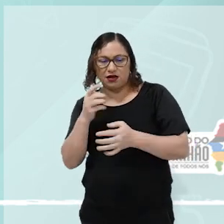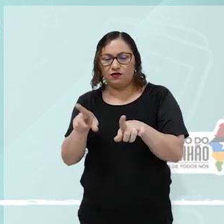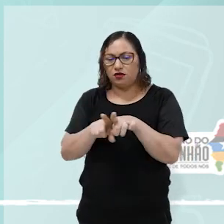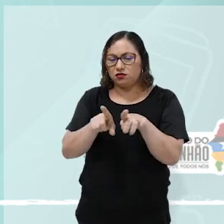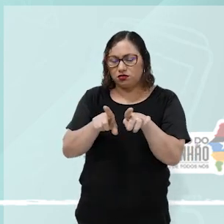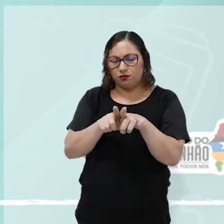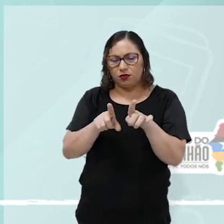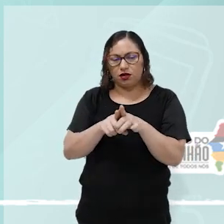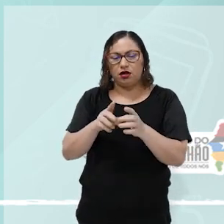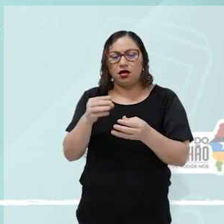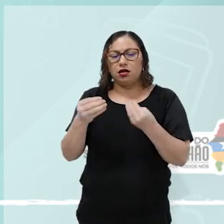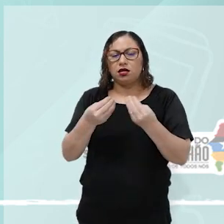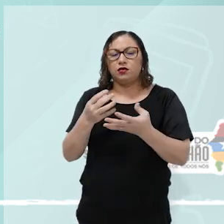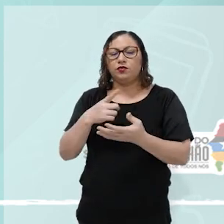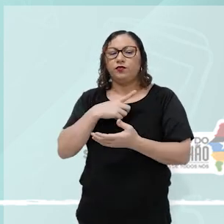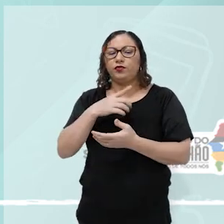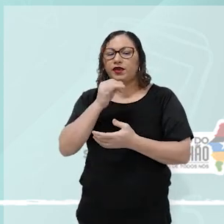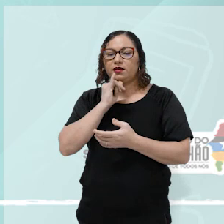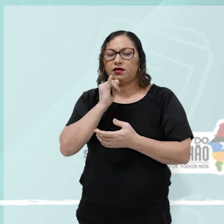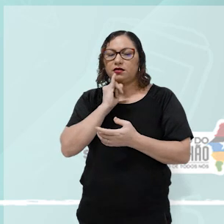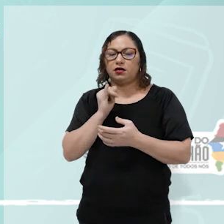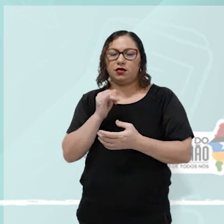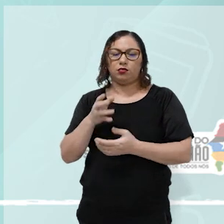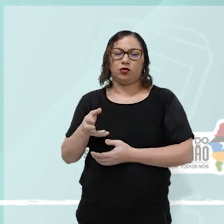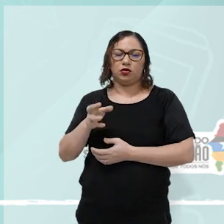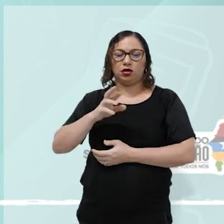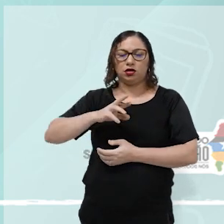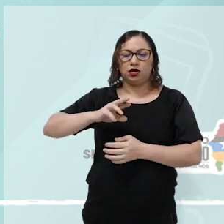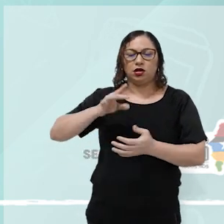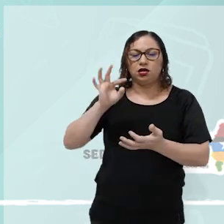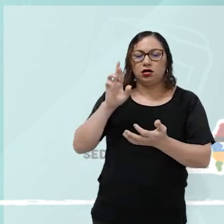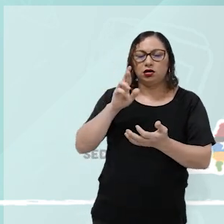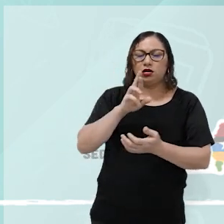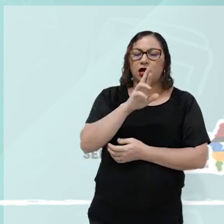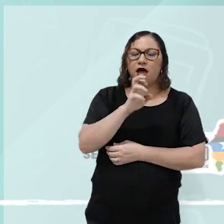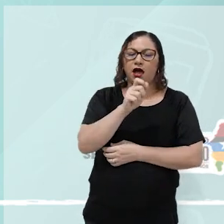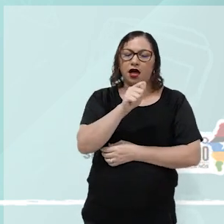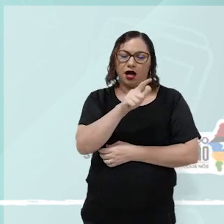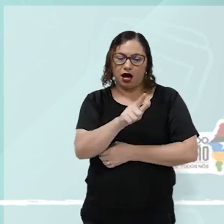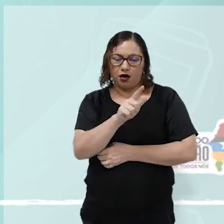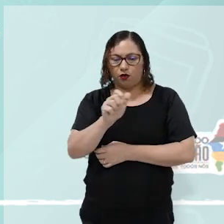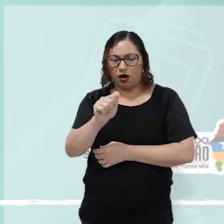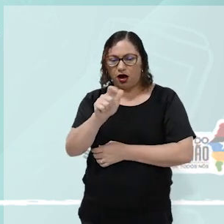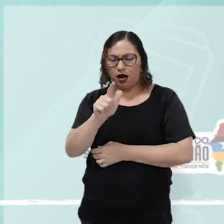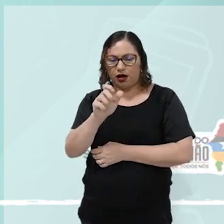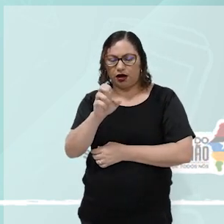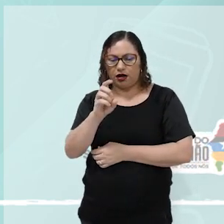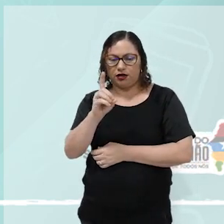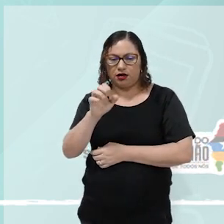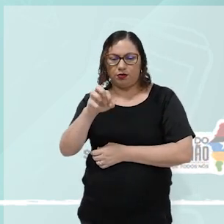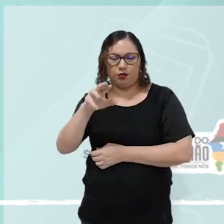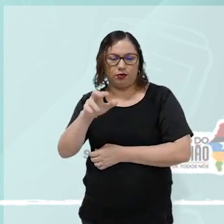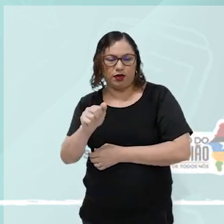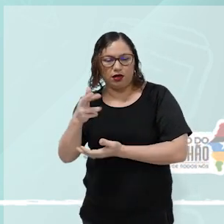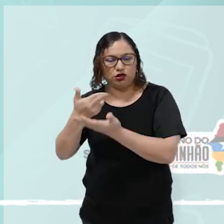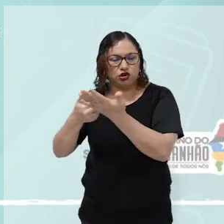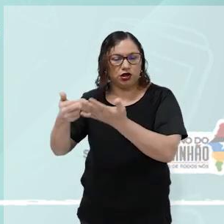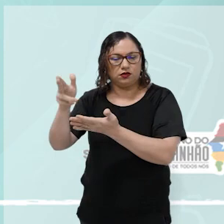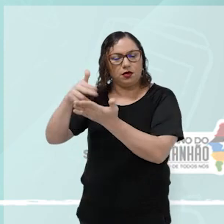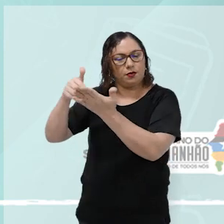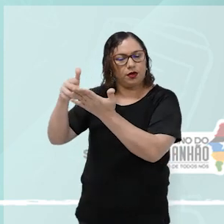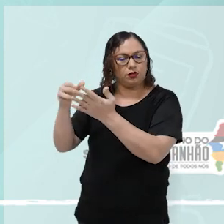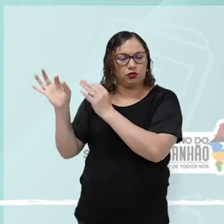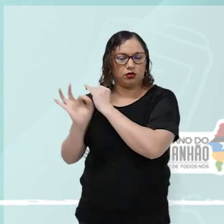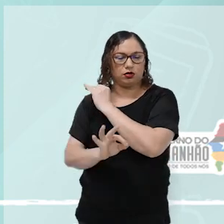poder a coisa funcionar, saiu de Real Academia de Desenho e Pintura para a Academia Escola Real de Belas Artes. Aí você